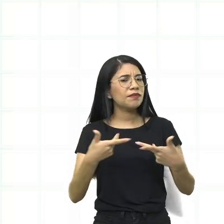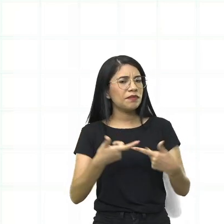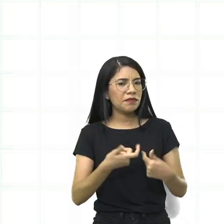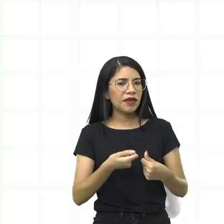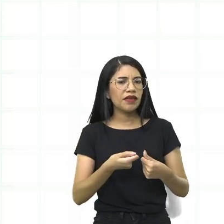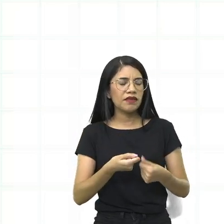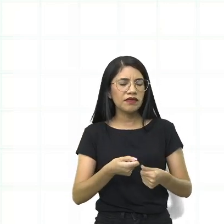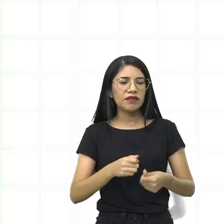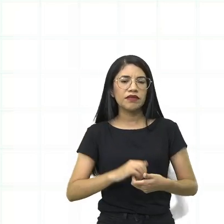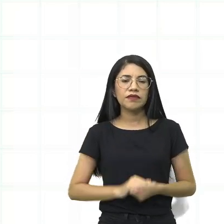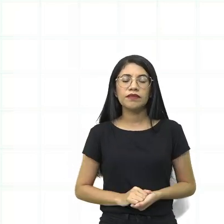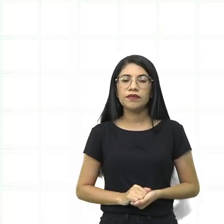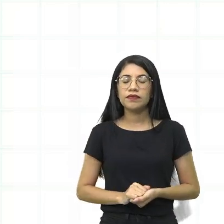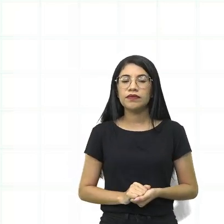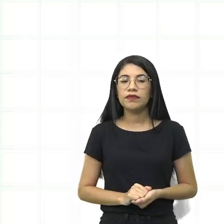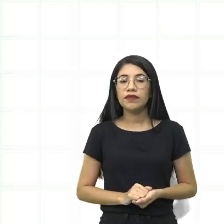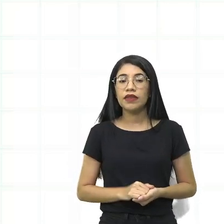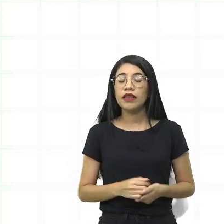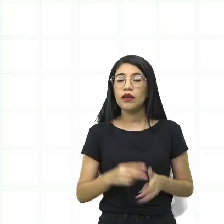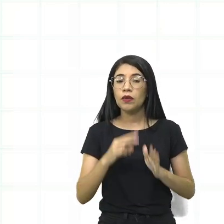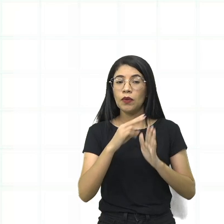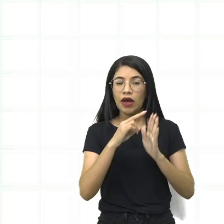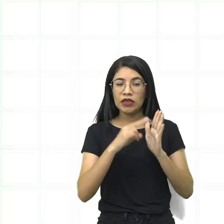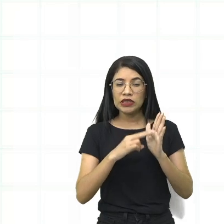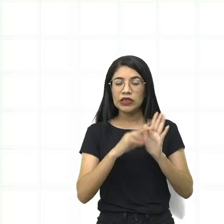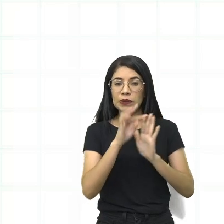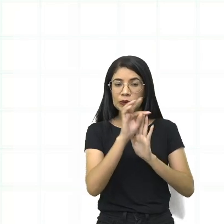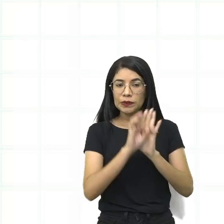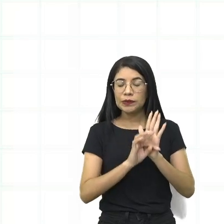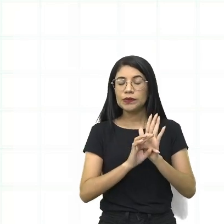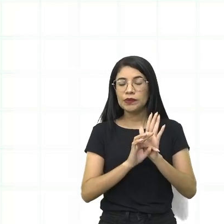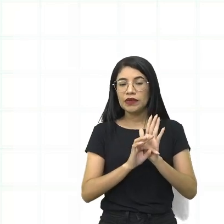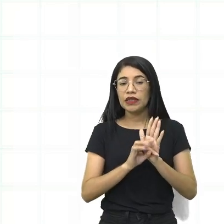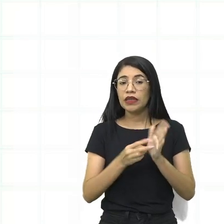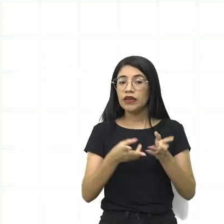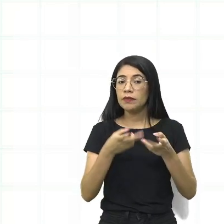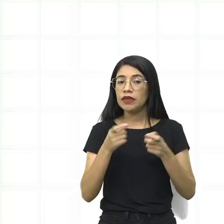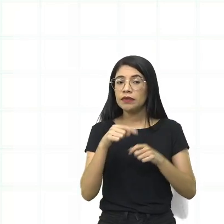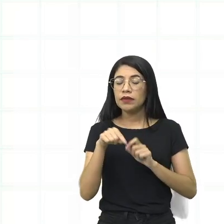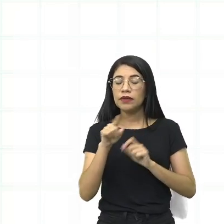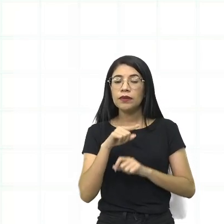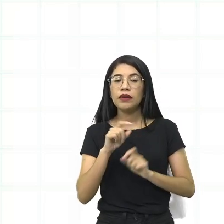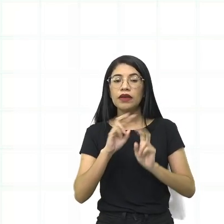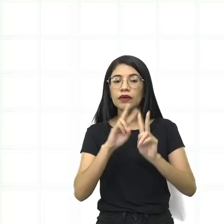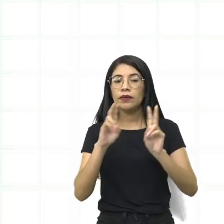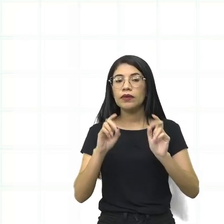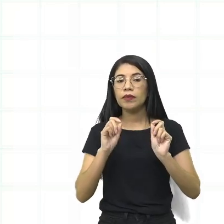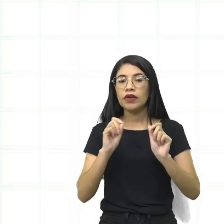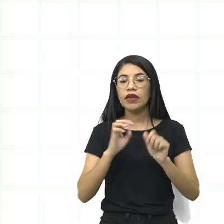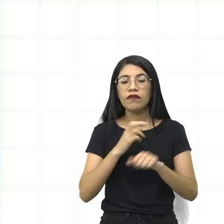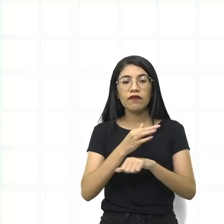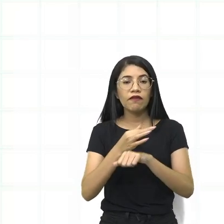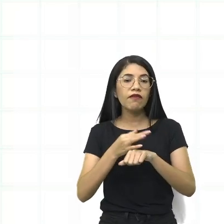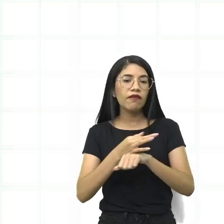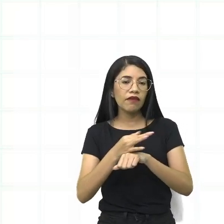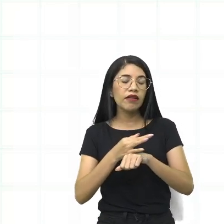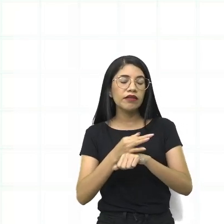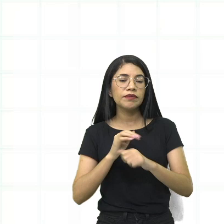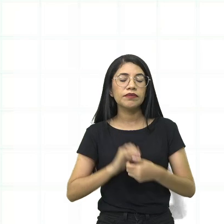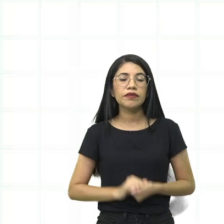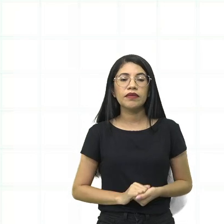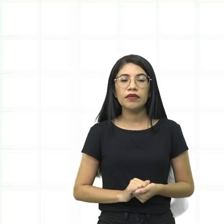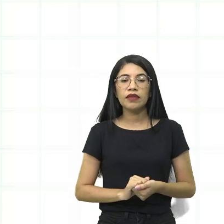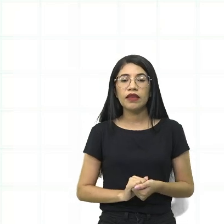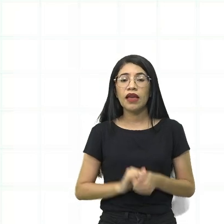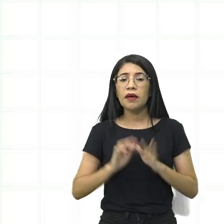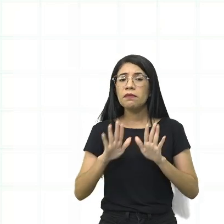Então, nós fizemos a leitura juntos aqui, né? E vocês já entenderam que era sobre as férias. Mas onde que eu